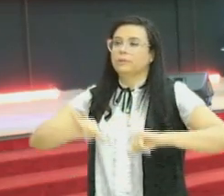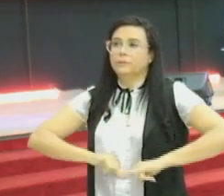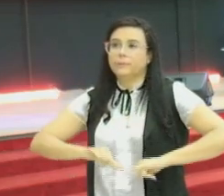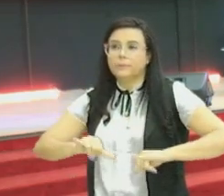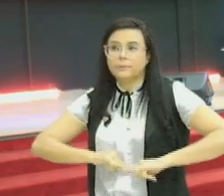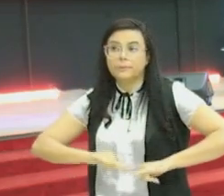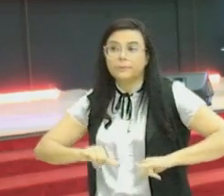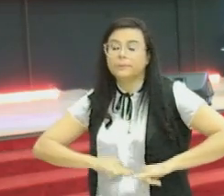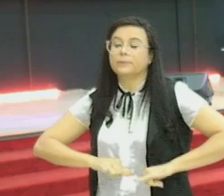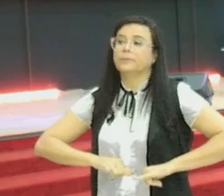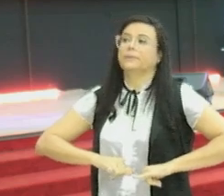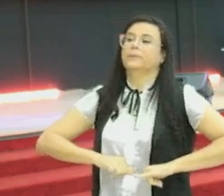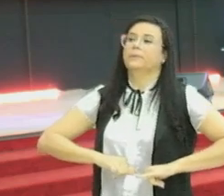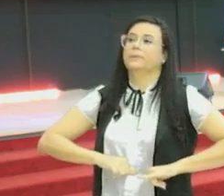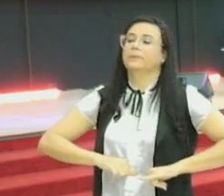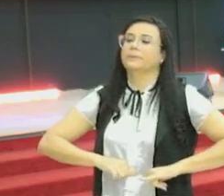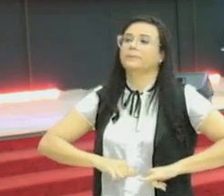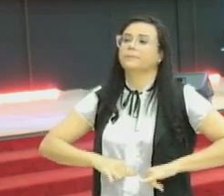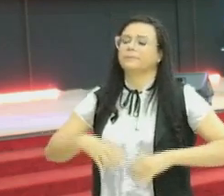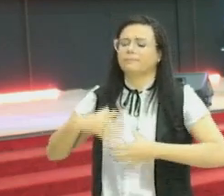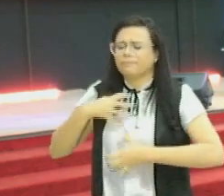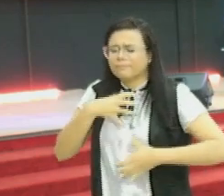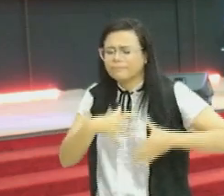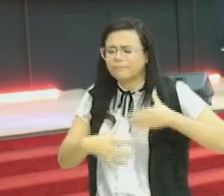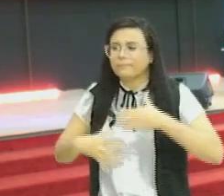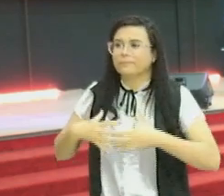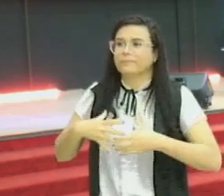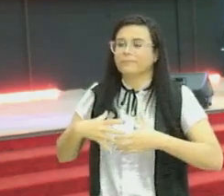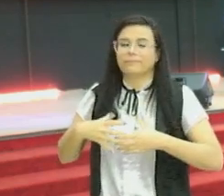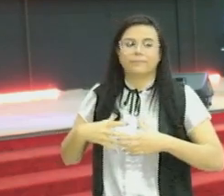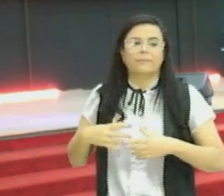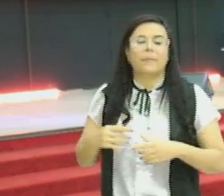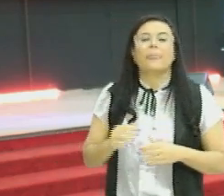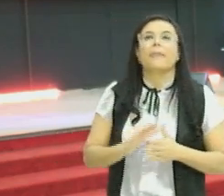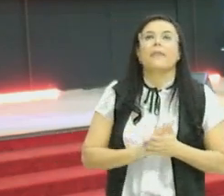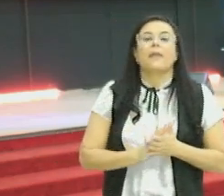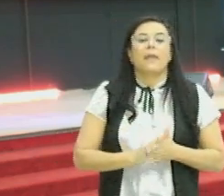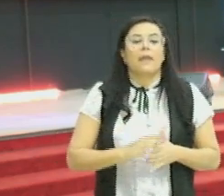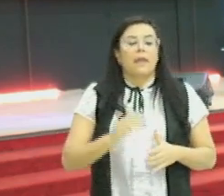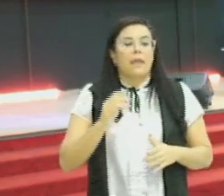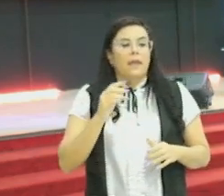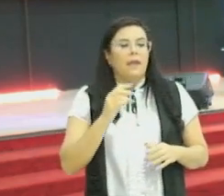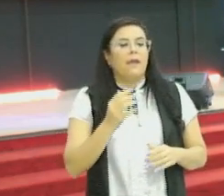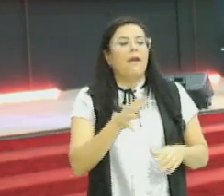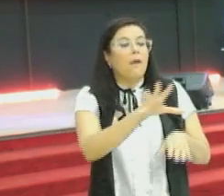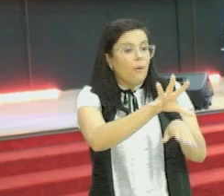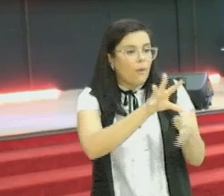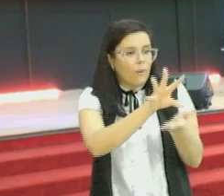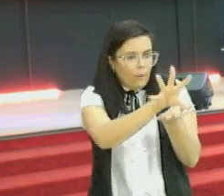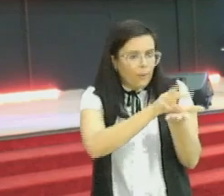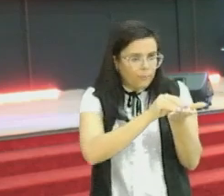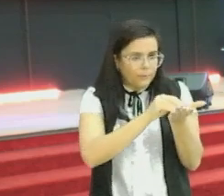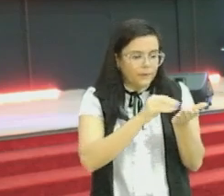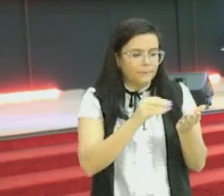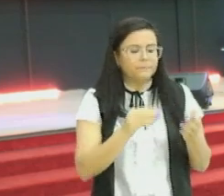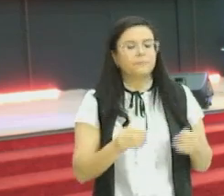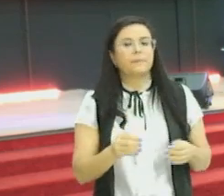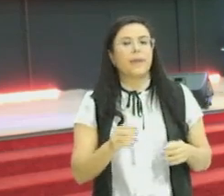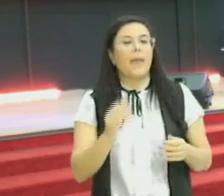perdoar, creia que o perdão é ilimitado. Diga comigo, o perdão. Diga mais forte, o